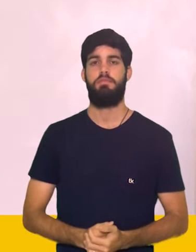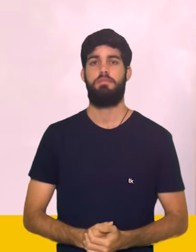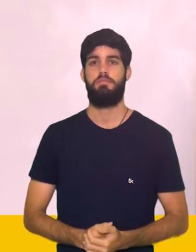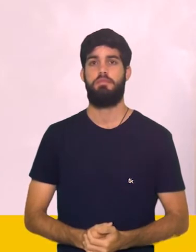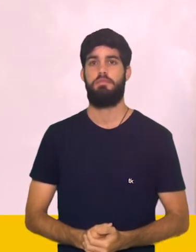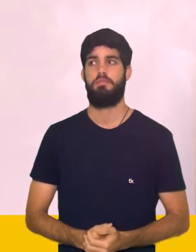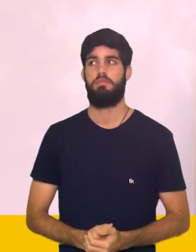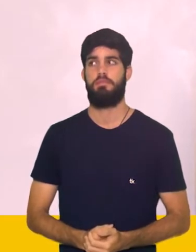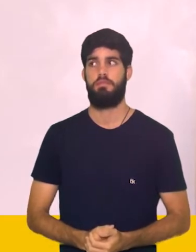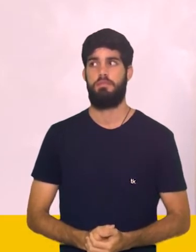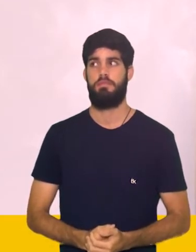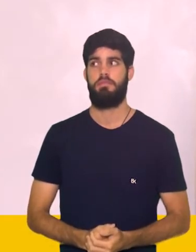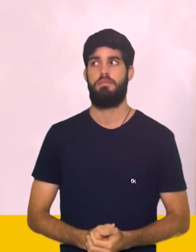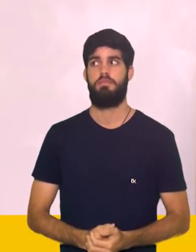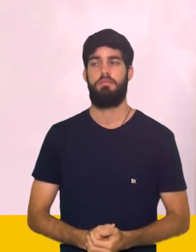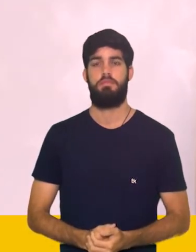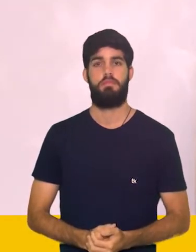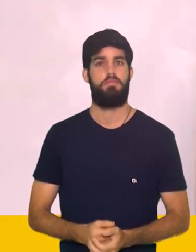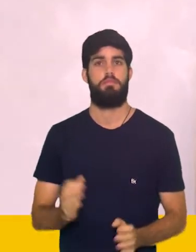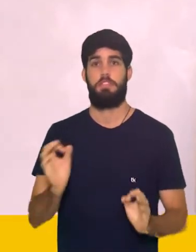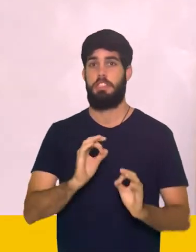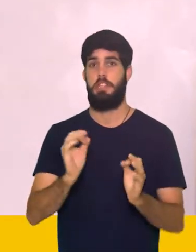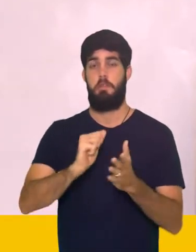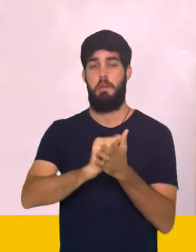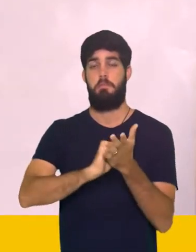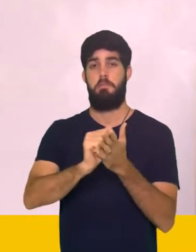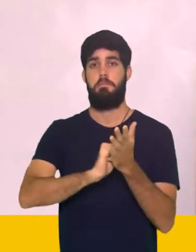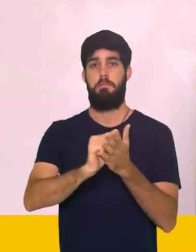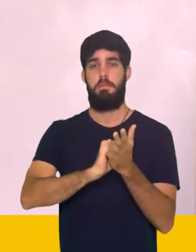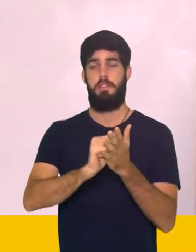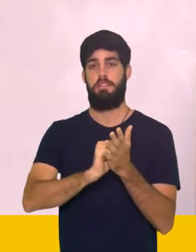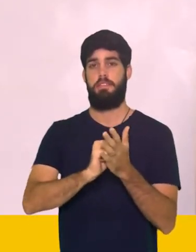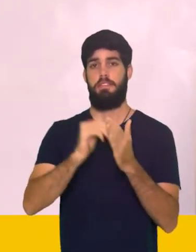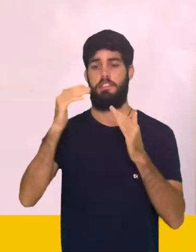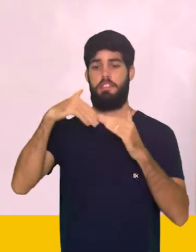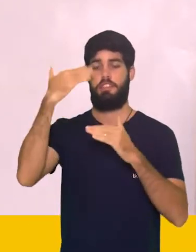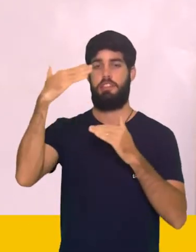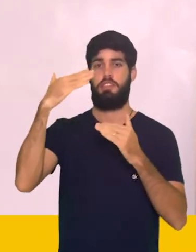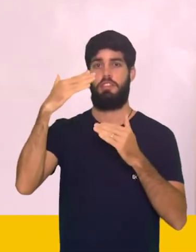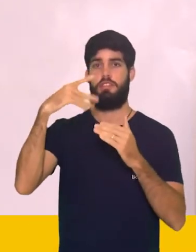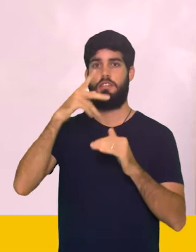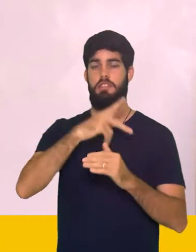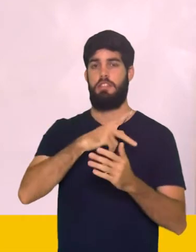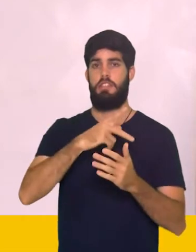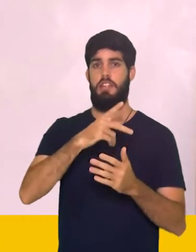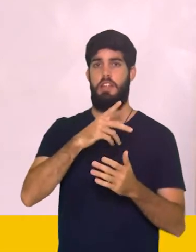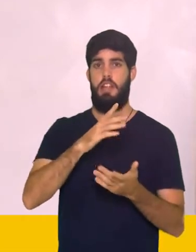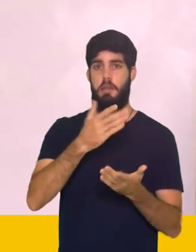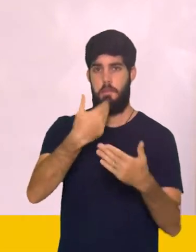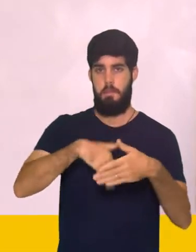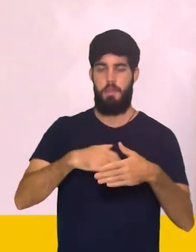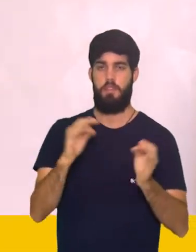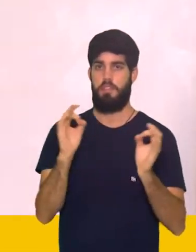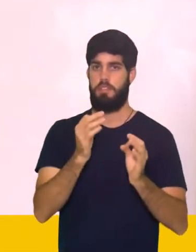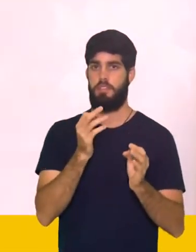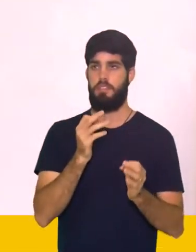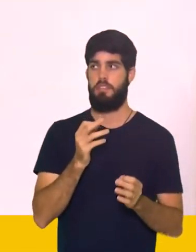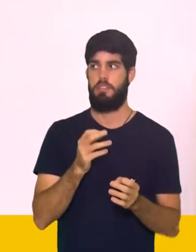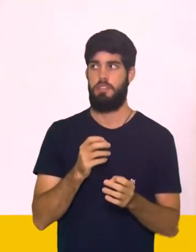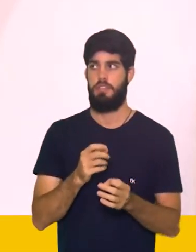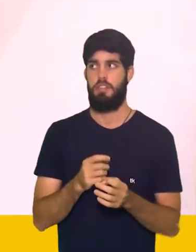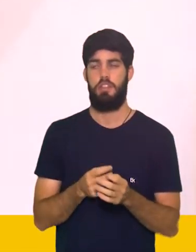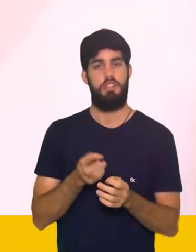Não apague isso daqui de cima da prova. Quando você for fazer a prova, você vai deixar isso aqui,